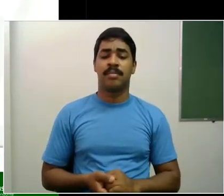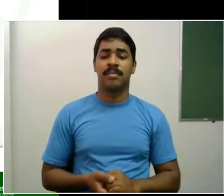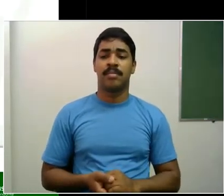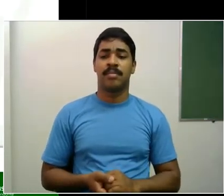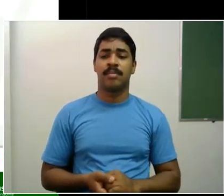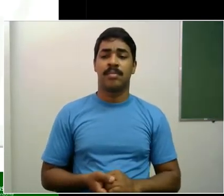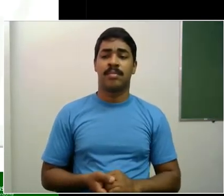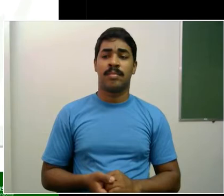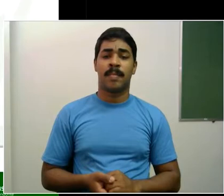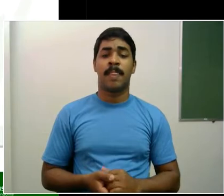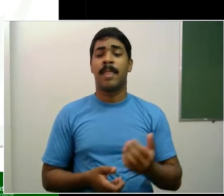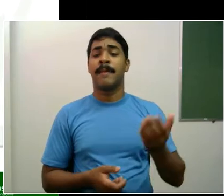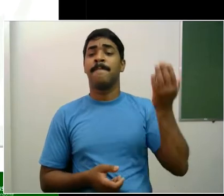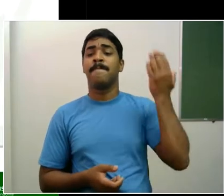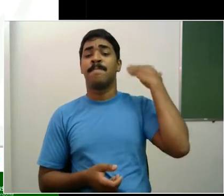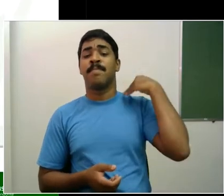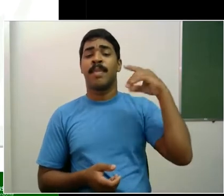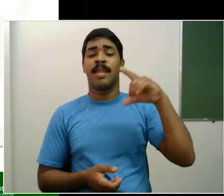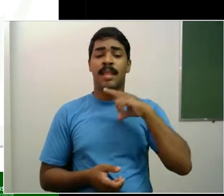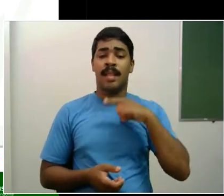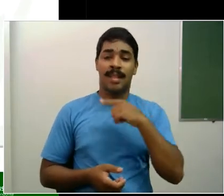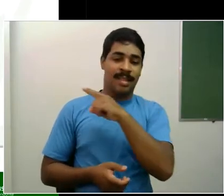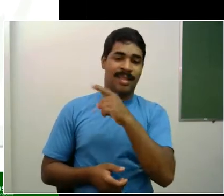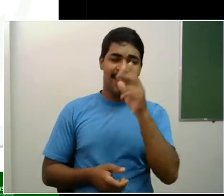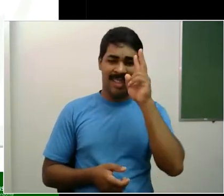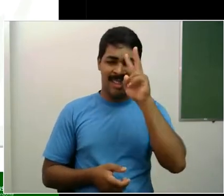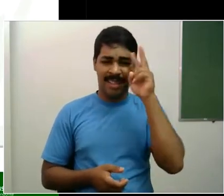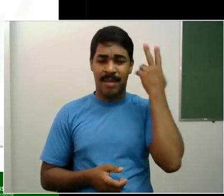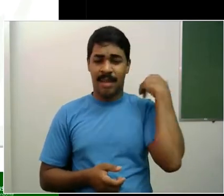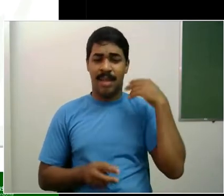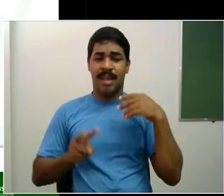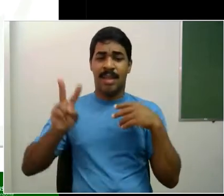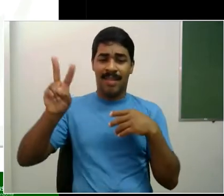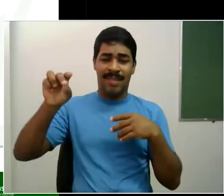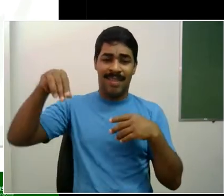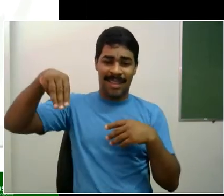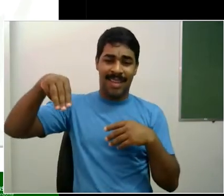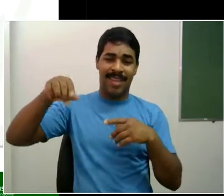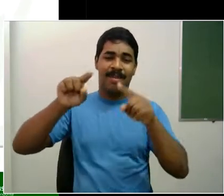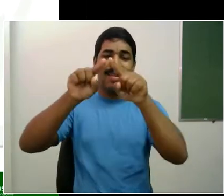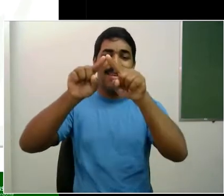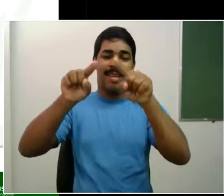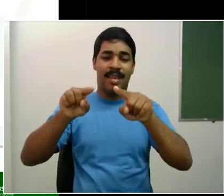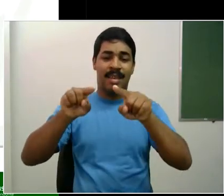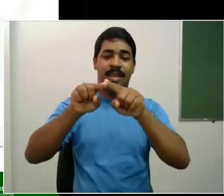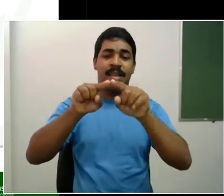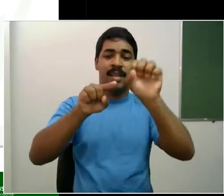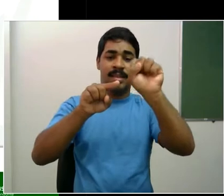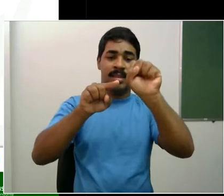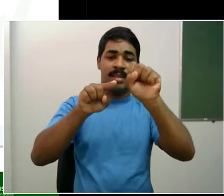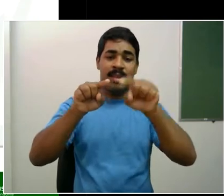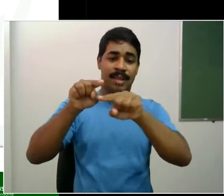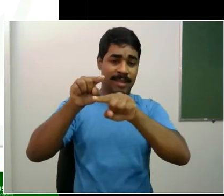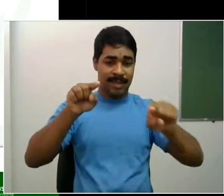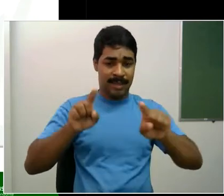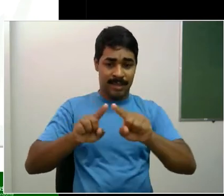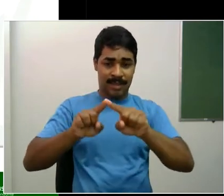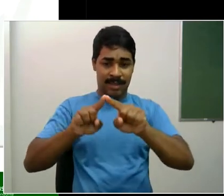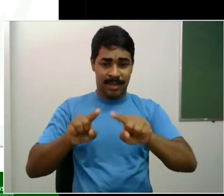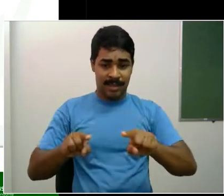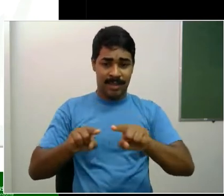seguinte: antes nós tínhamos aqui a forma da velocidade média, variação do espaço dividido pela variação